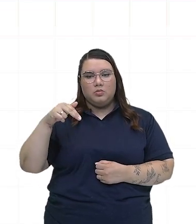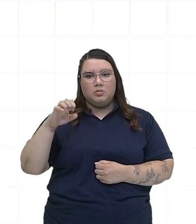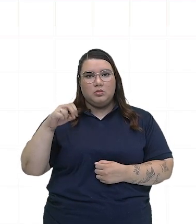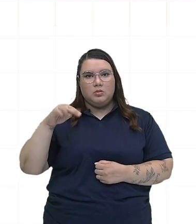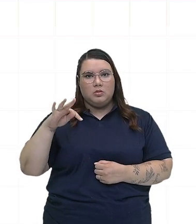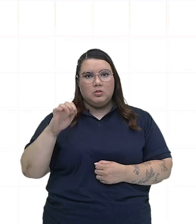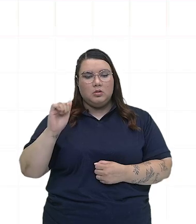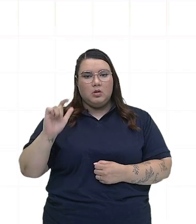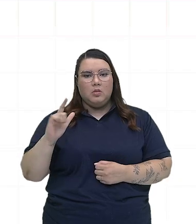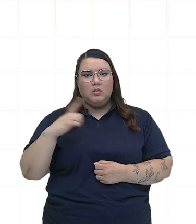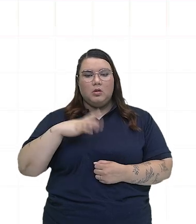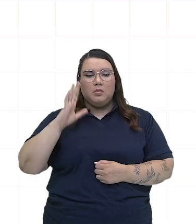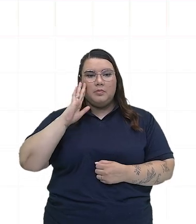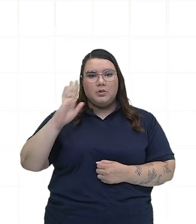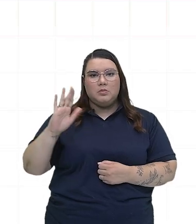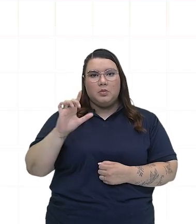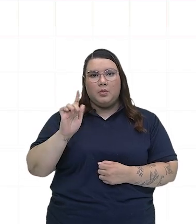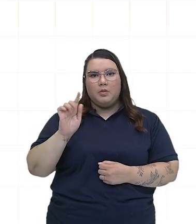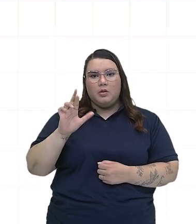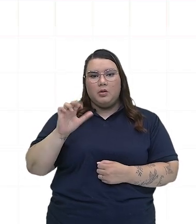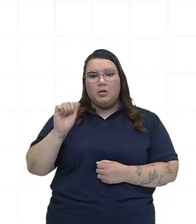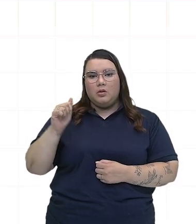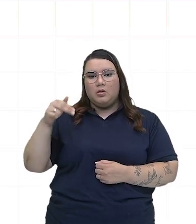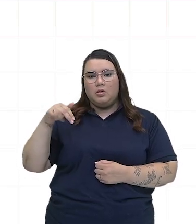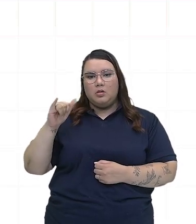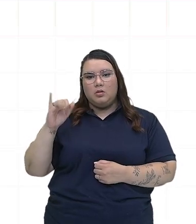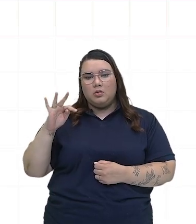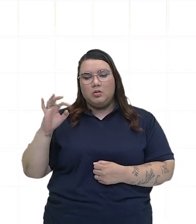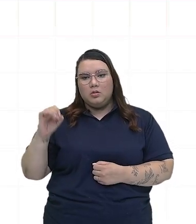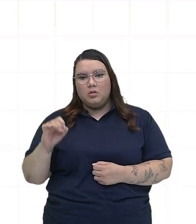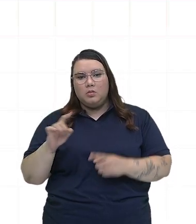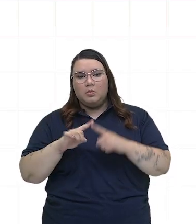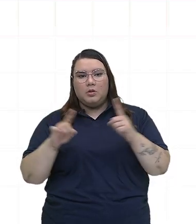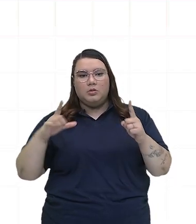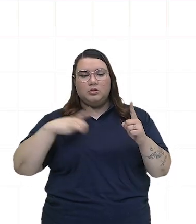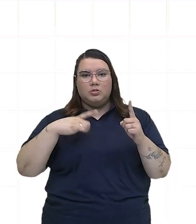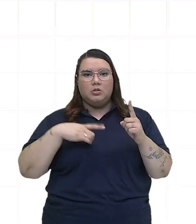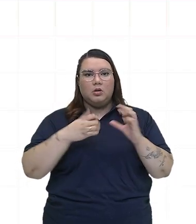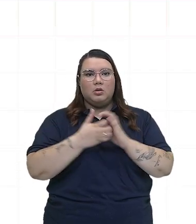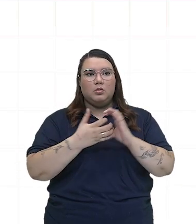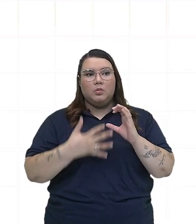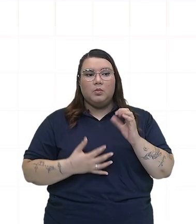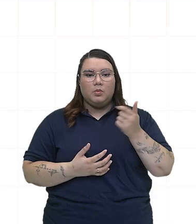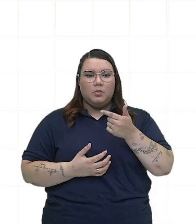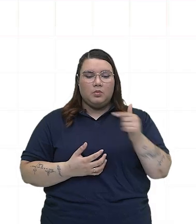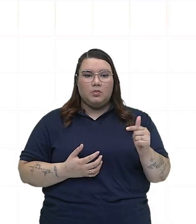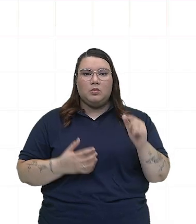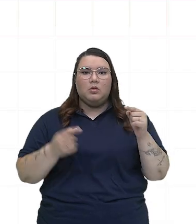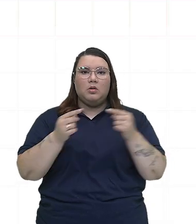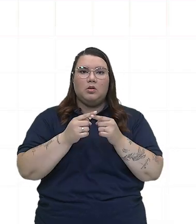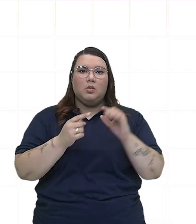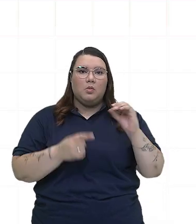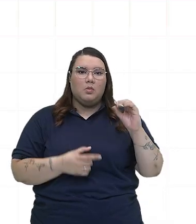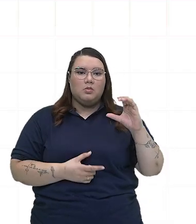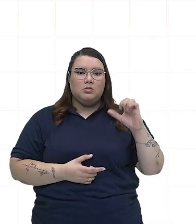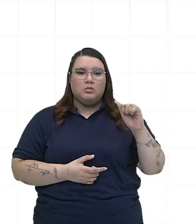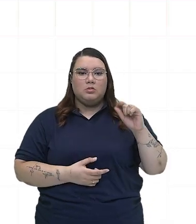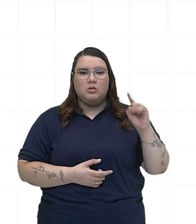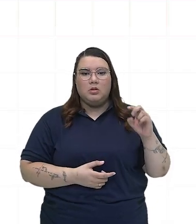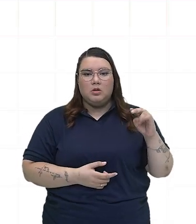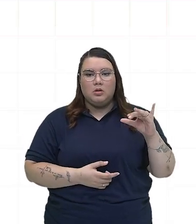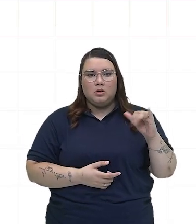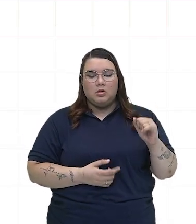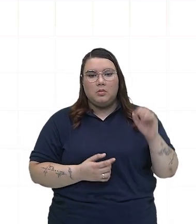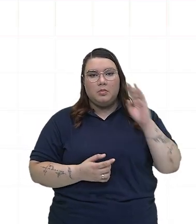outros elementos. E a crosta oceânica ela é constituída principalmente por basalto.